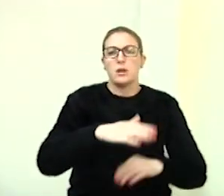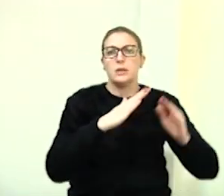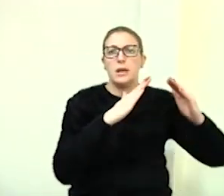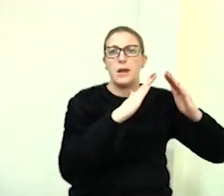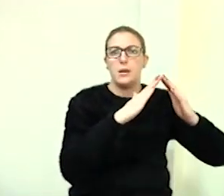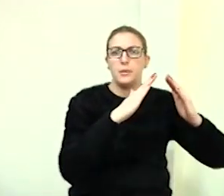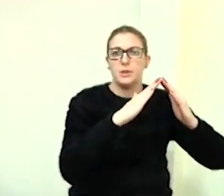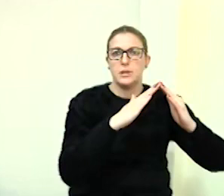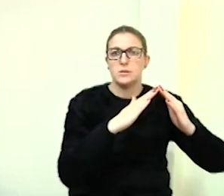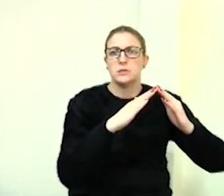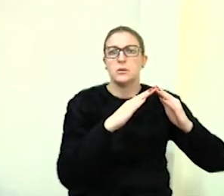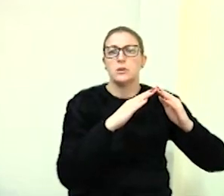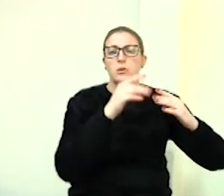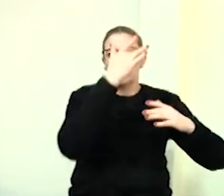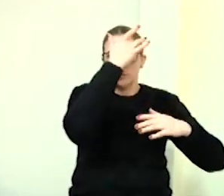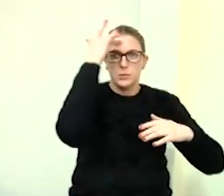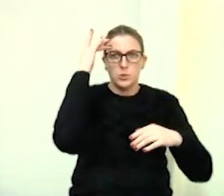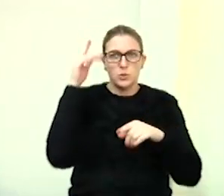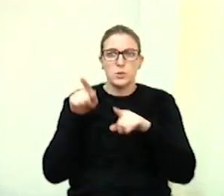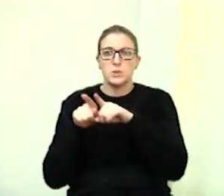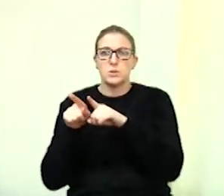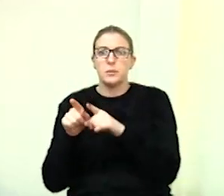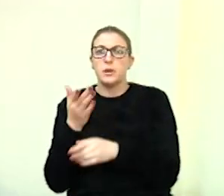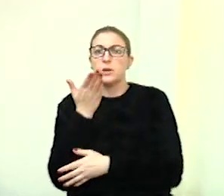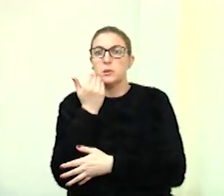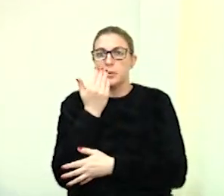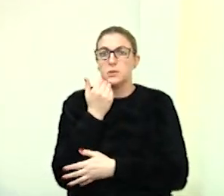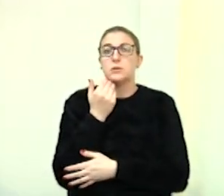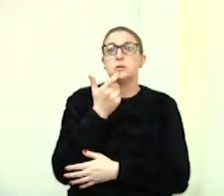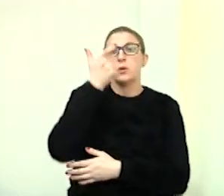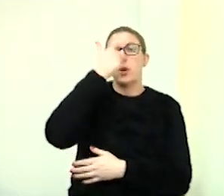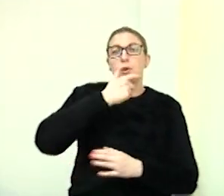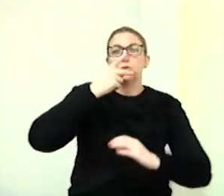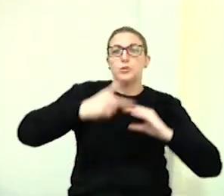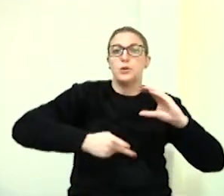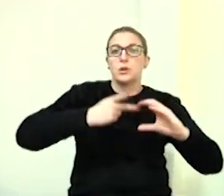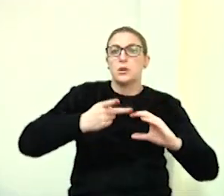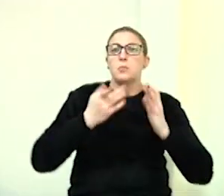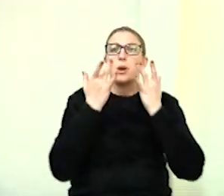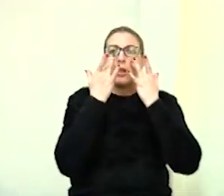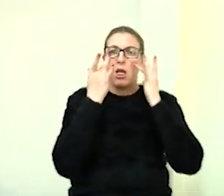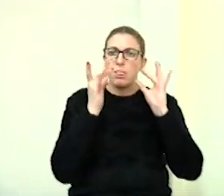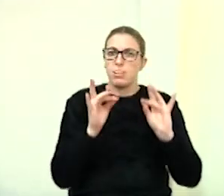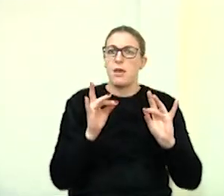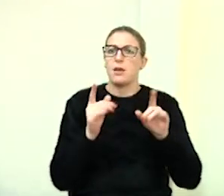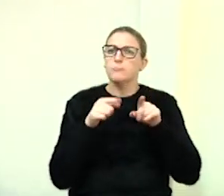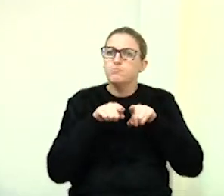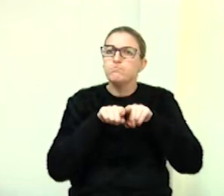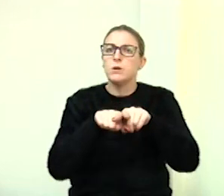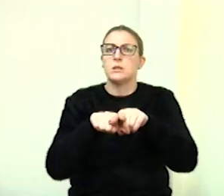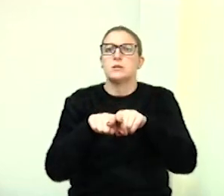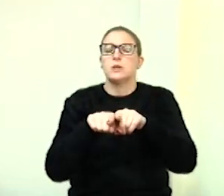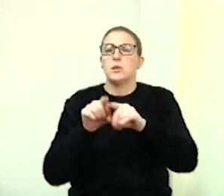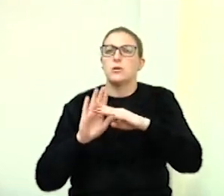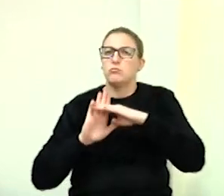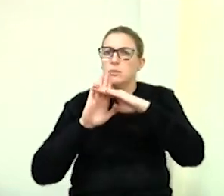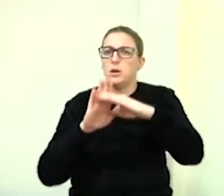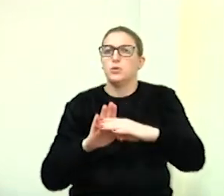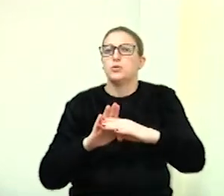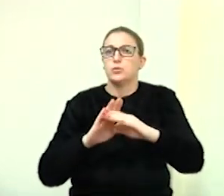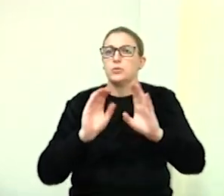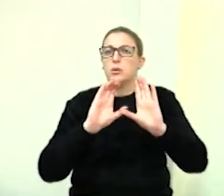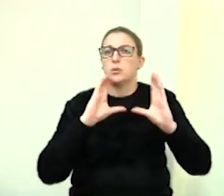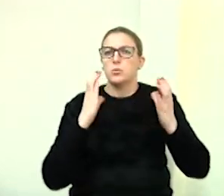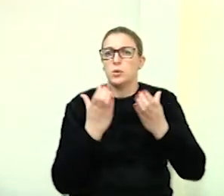que estão colocadas, e essa casa tem sido sempre muito atenta, estado muito atenta, e parceira das reivindicações da comunidade, então, nosso voto